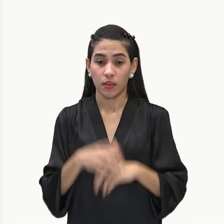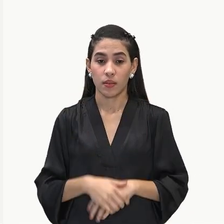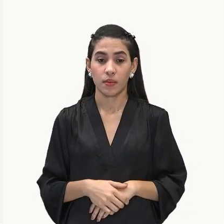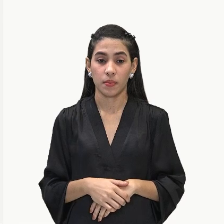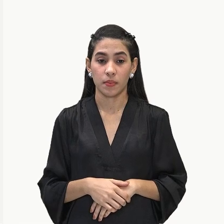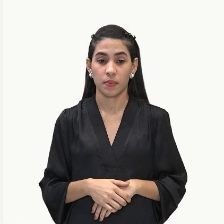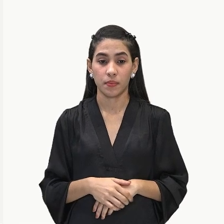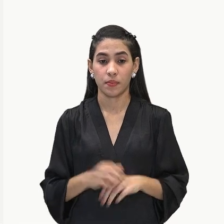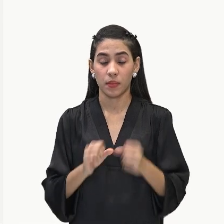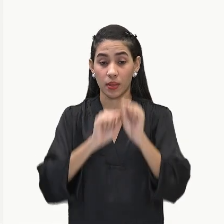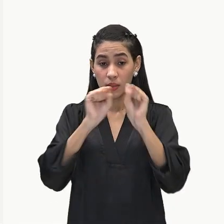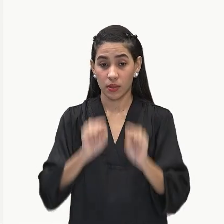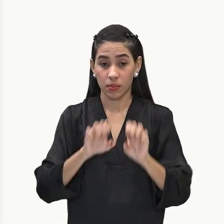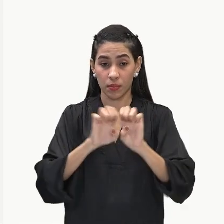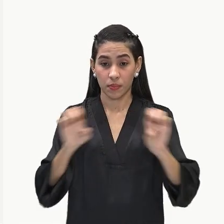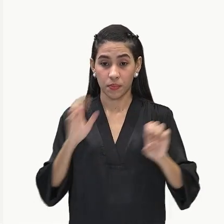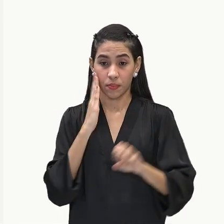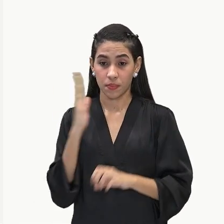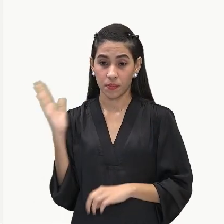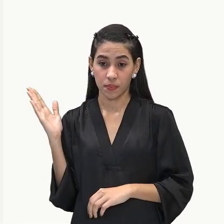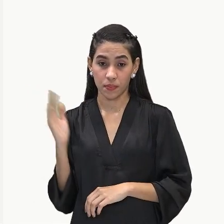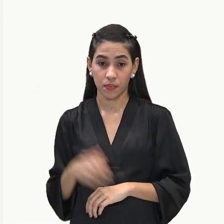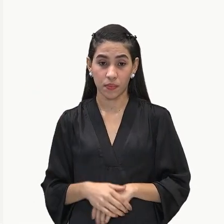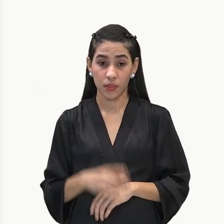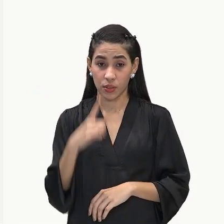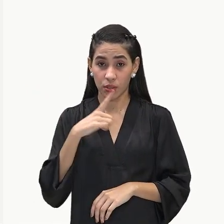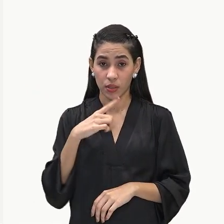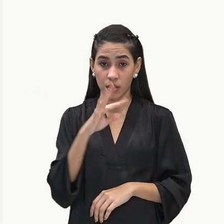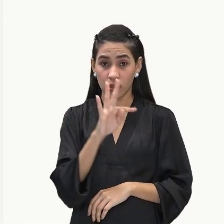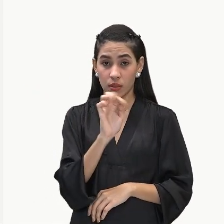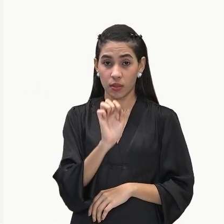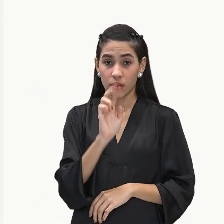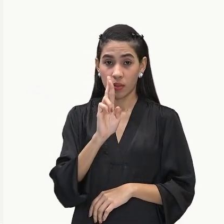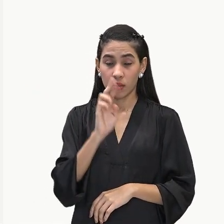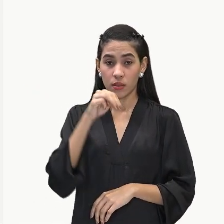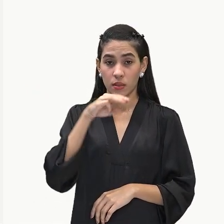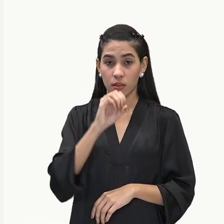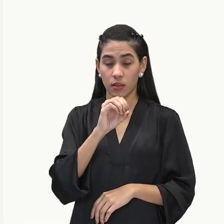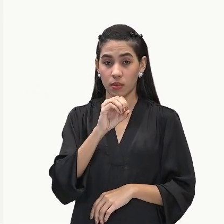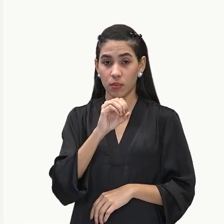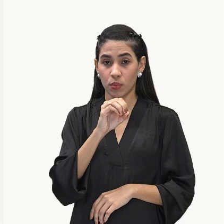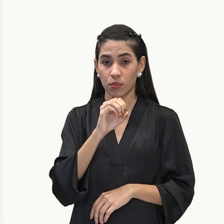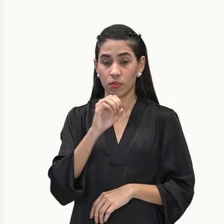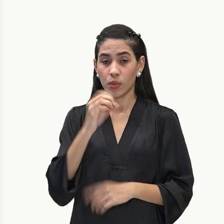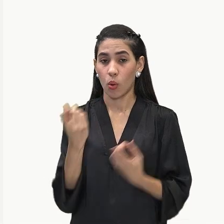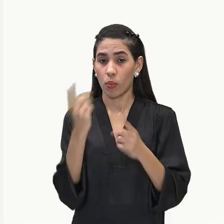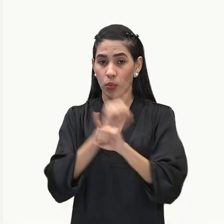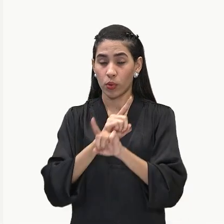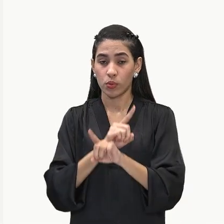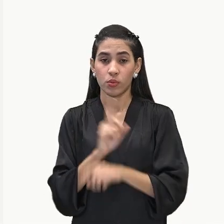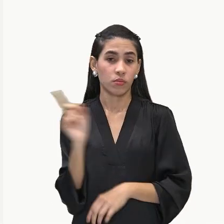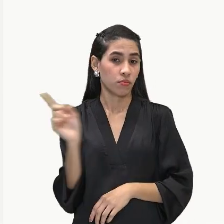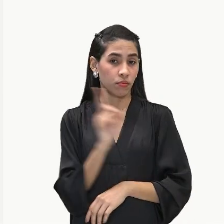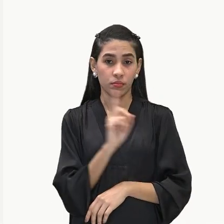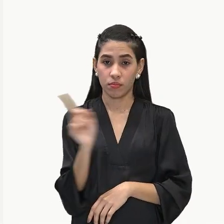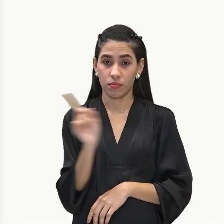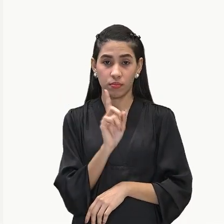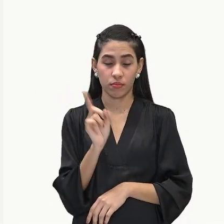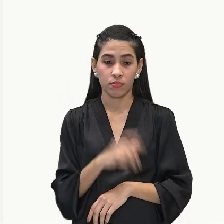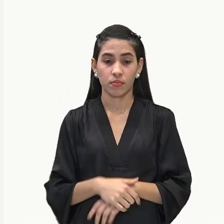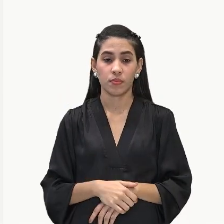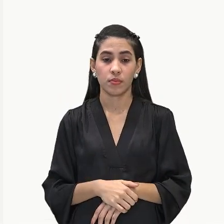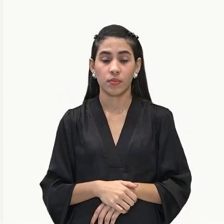equação. Tinha termo oposto aí? Não. Então, o que é que nós vamos fazer? Você